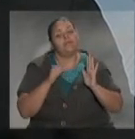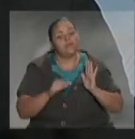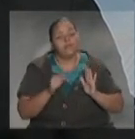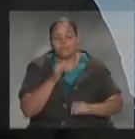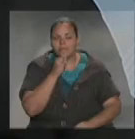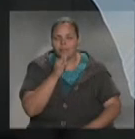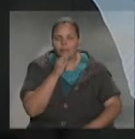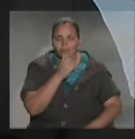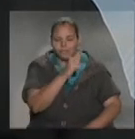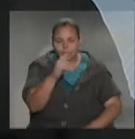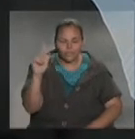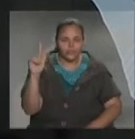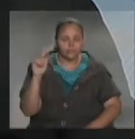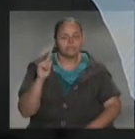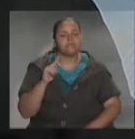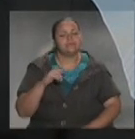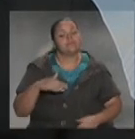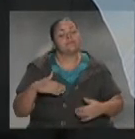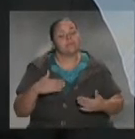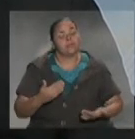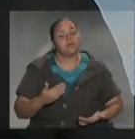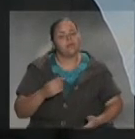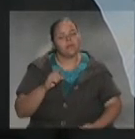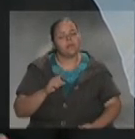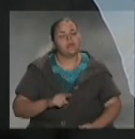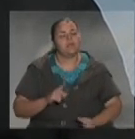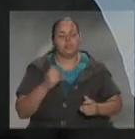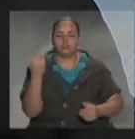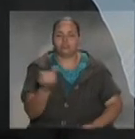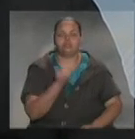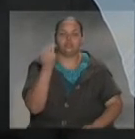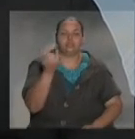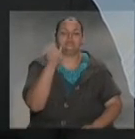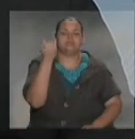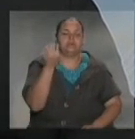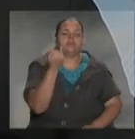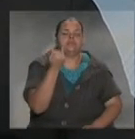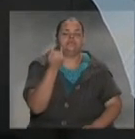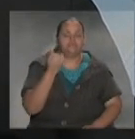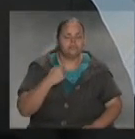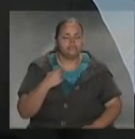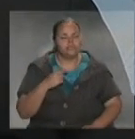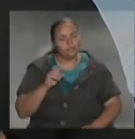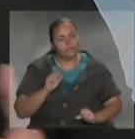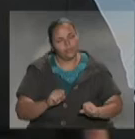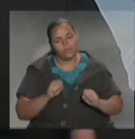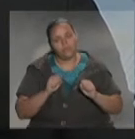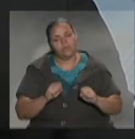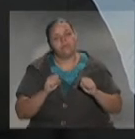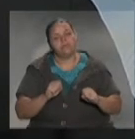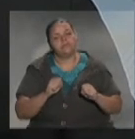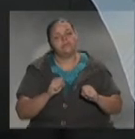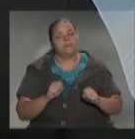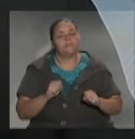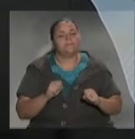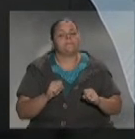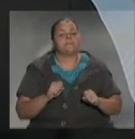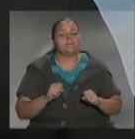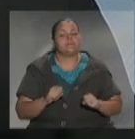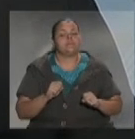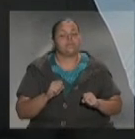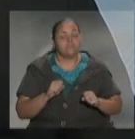começar a servir de exemplo para os demais. E isso vai ser muito importante para que a gente possa